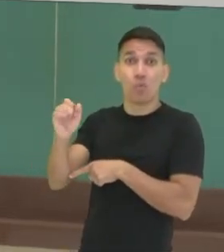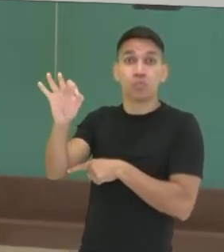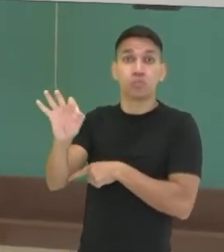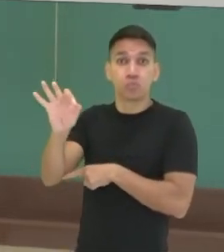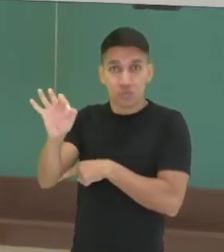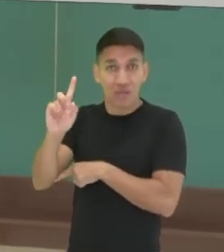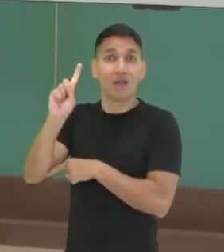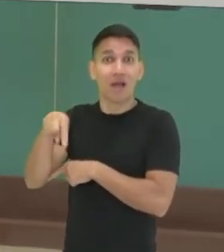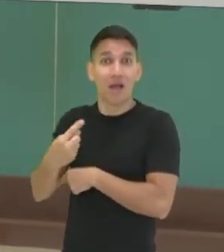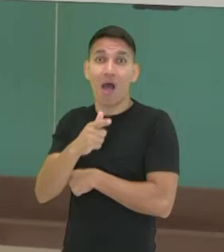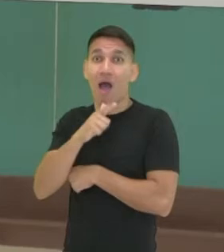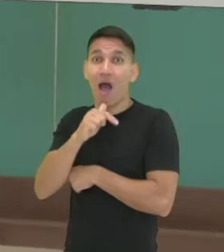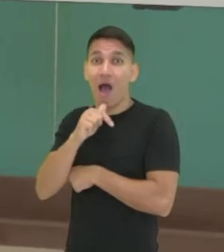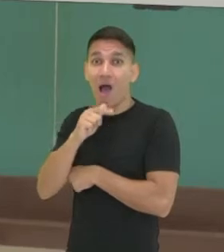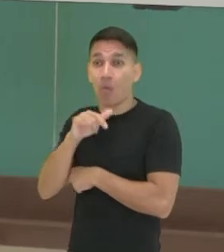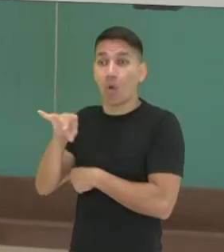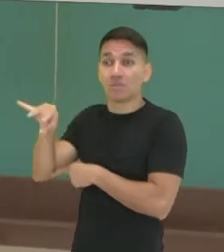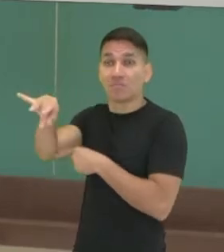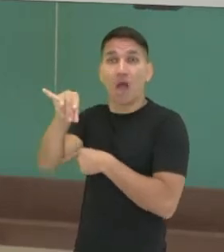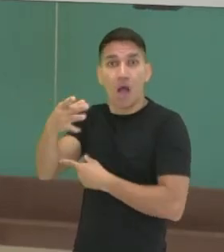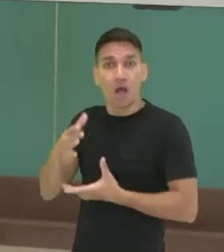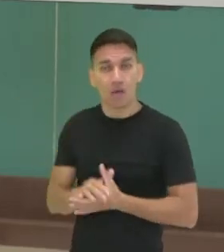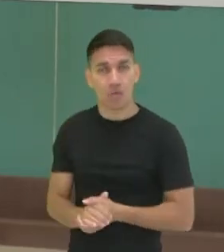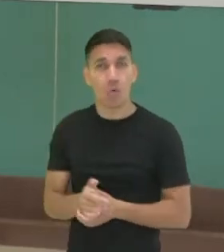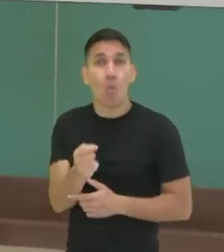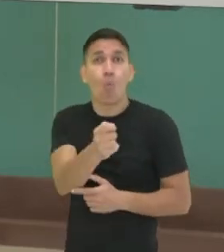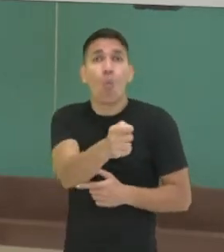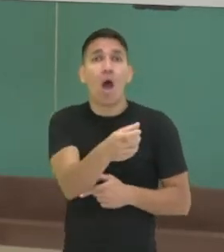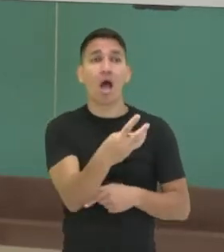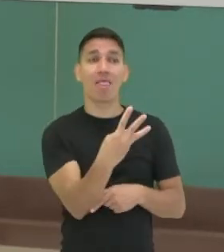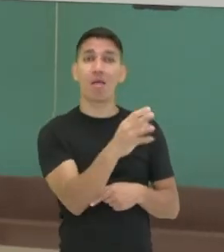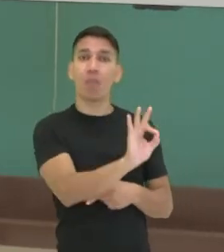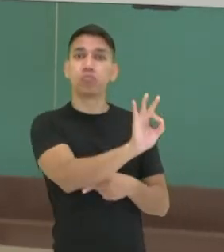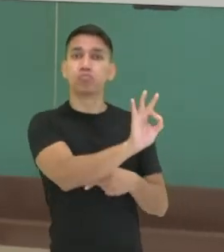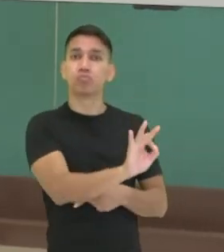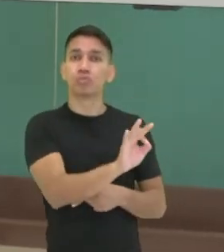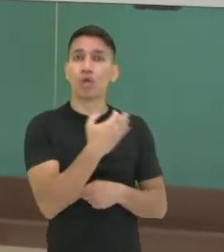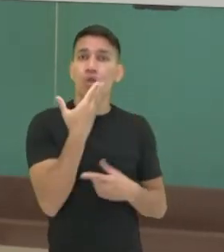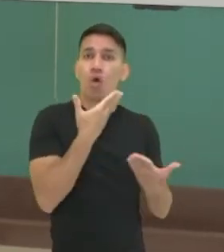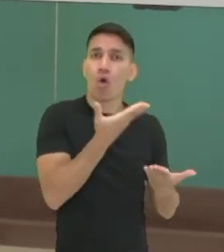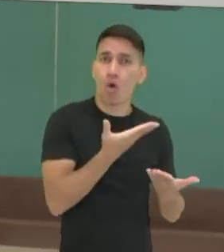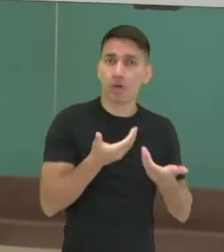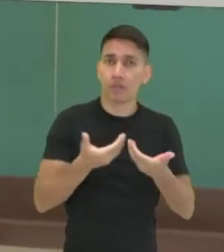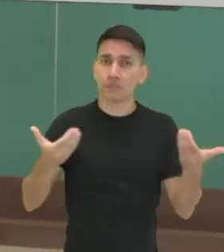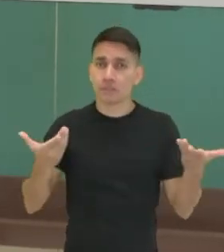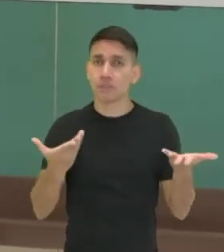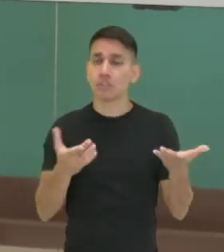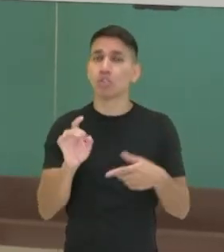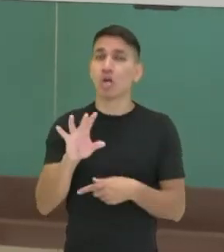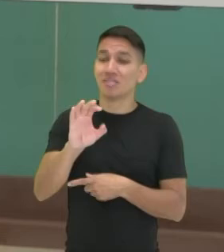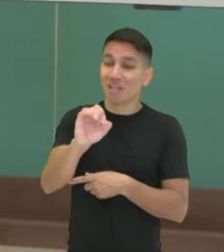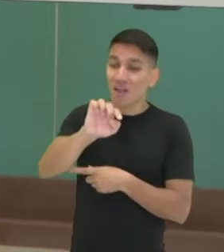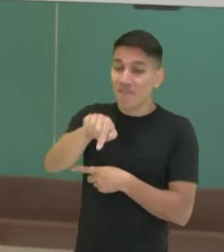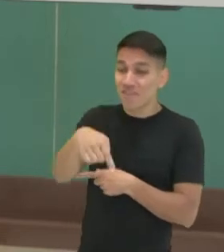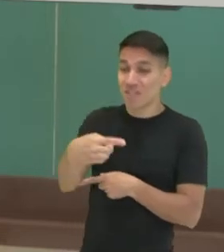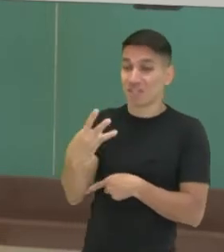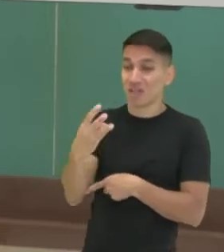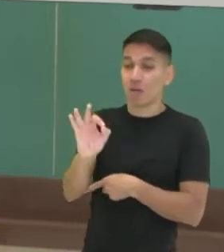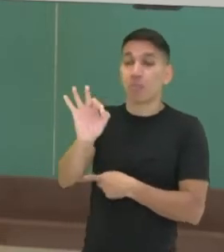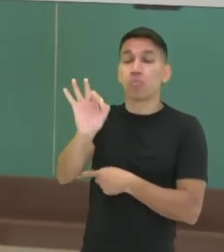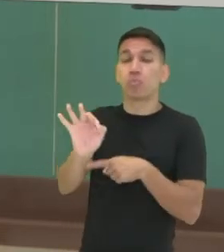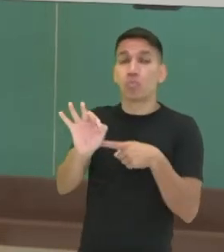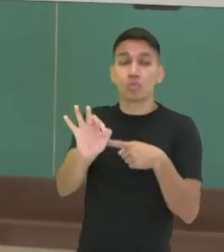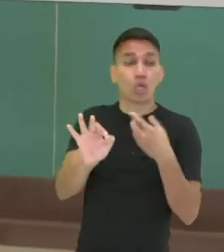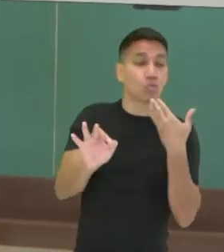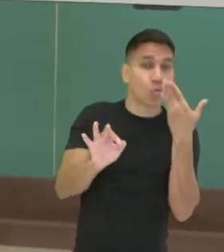é água salgada e quase 3% dela é água doce, tá? Apenas 0,3% dessa água